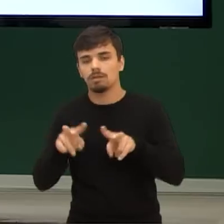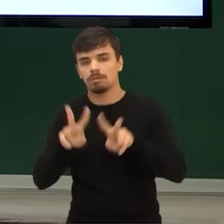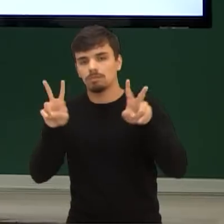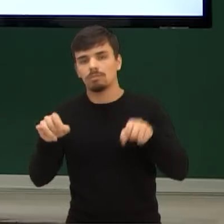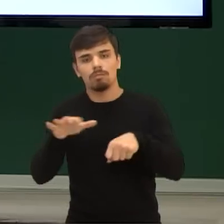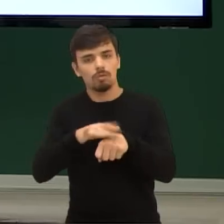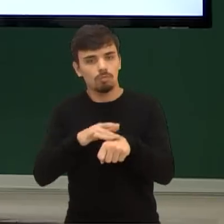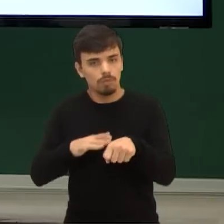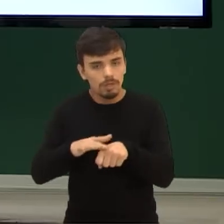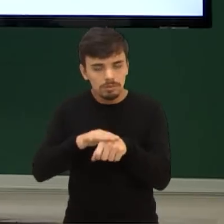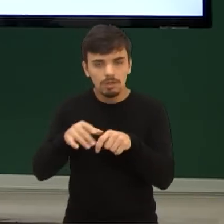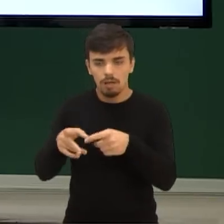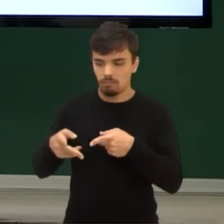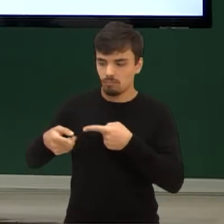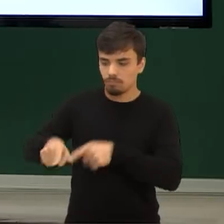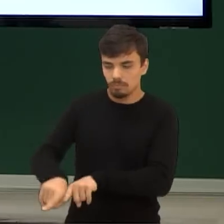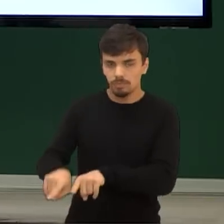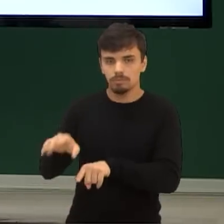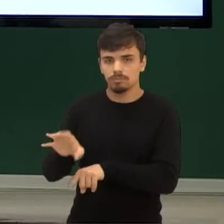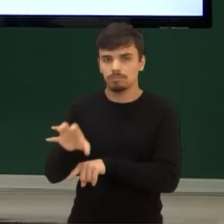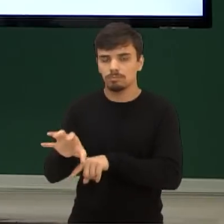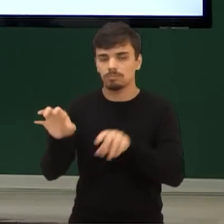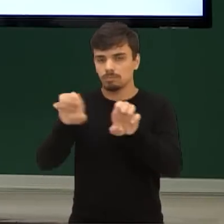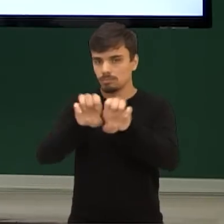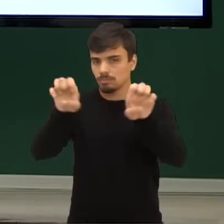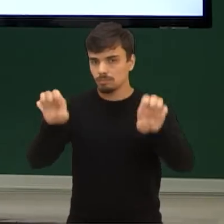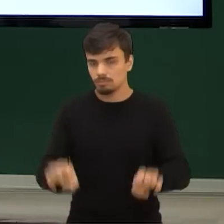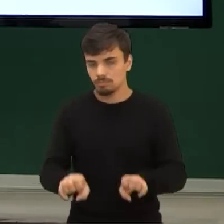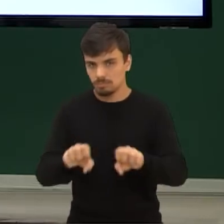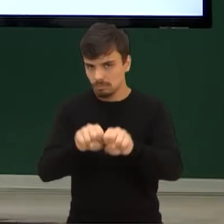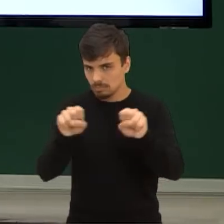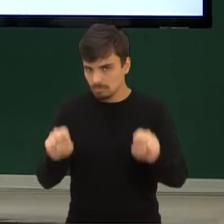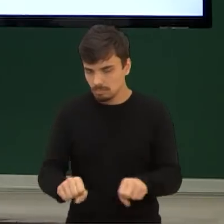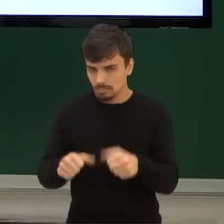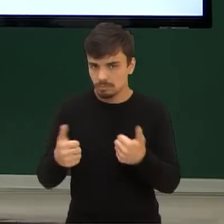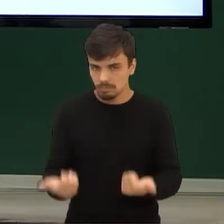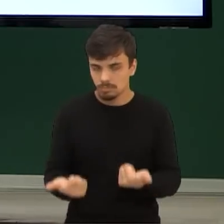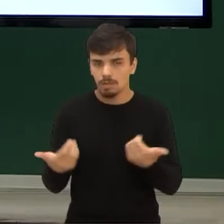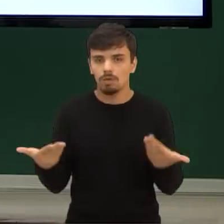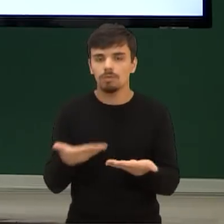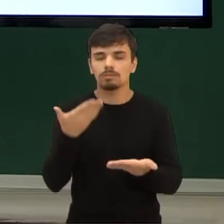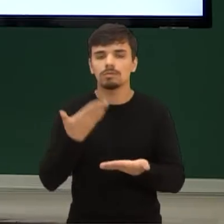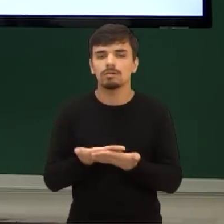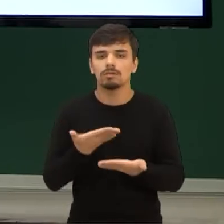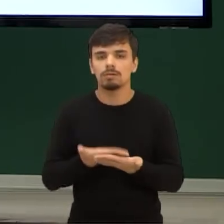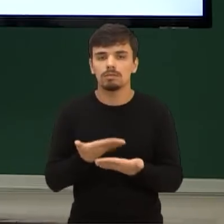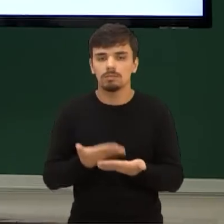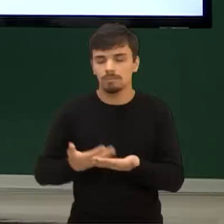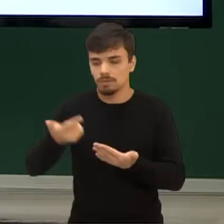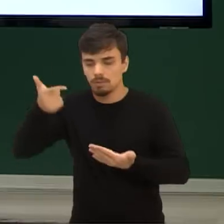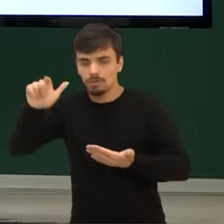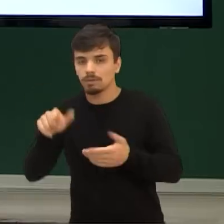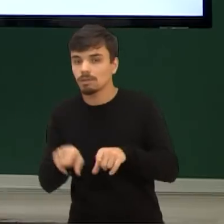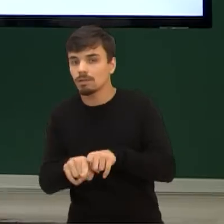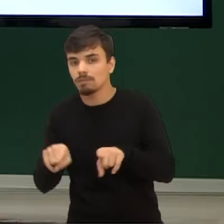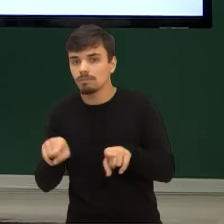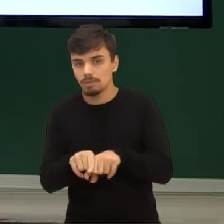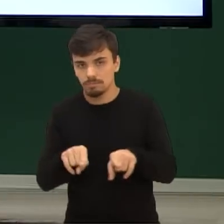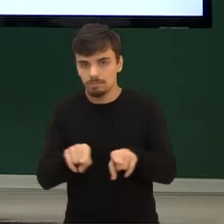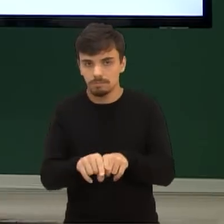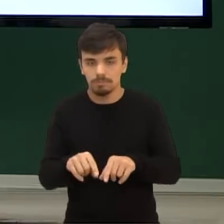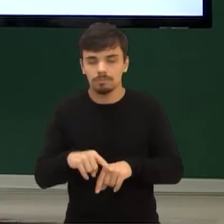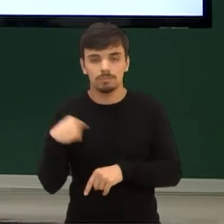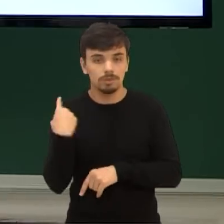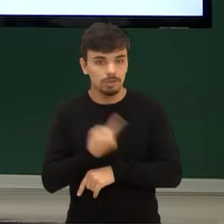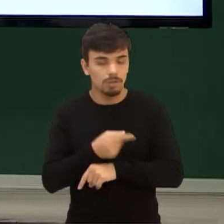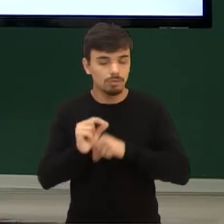afetam esses sistemas. Então, chegamos até aí. Na aula de hoje e na próxima também, tá?